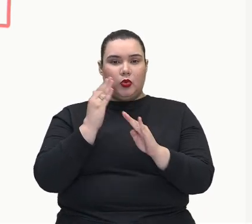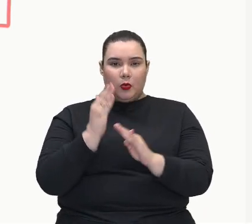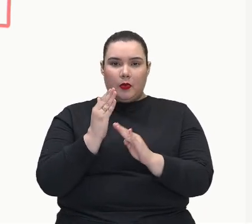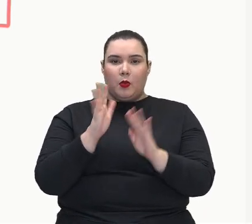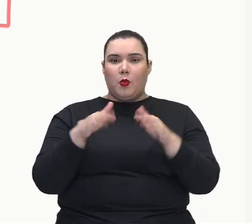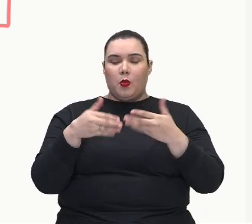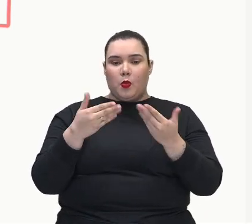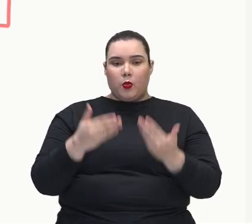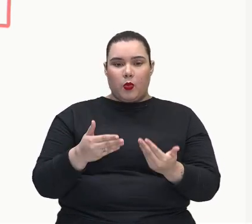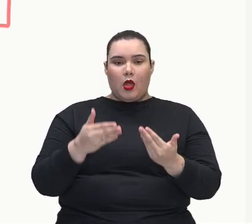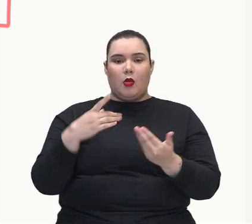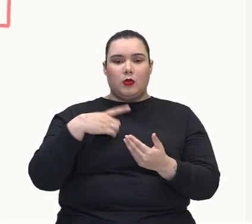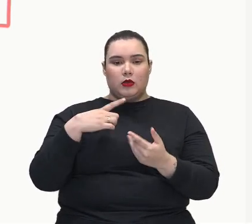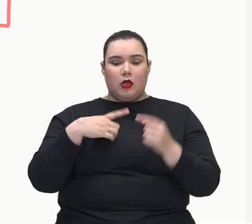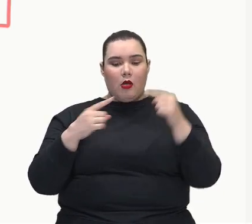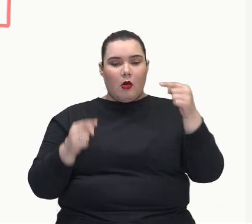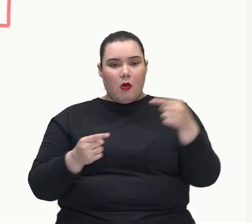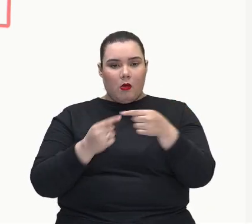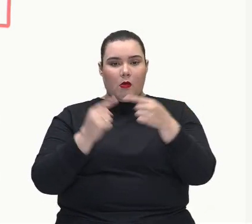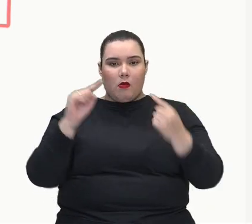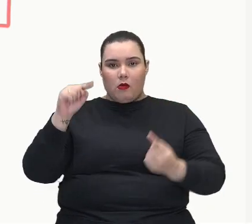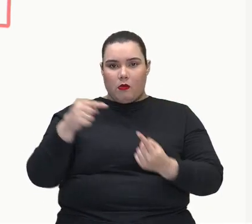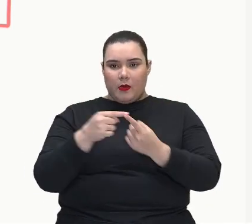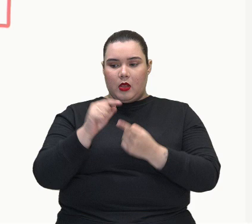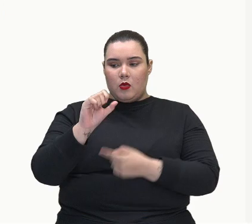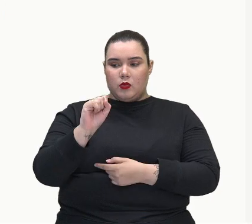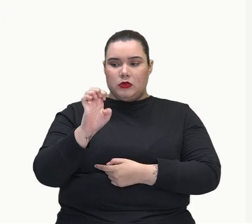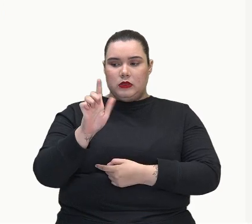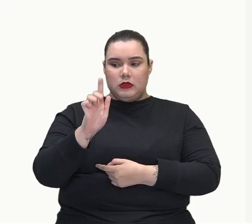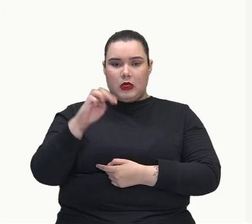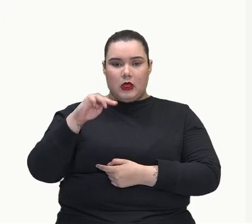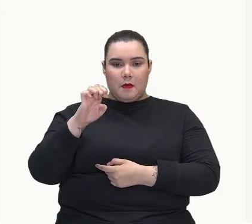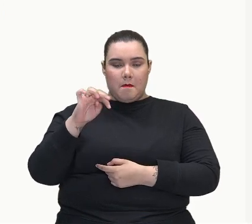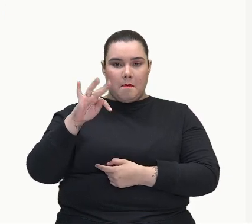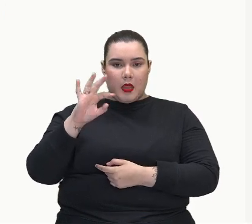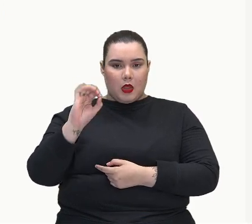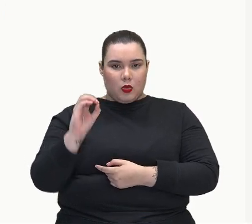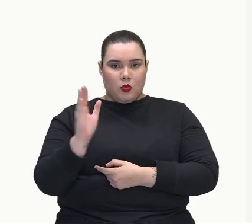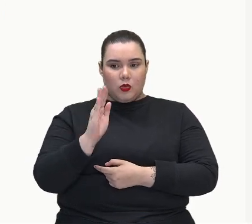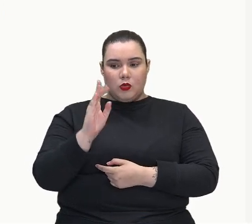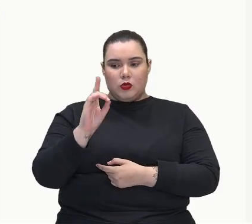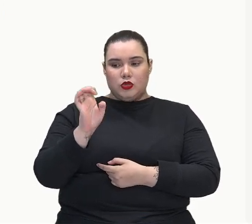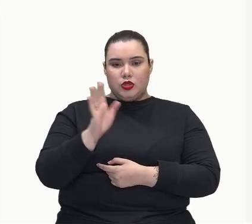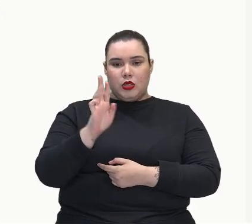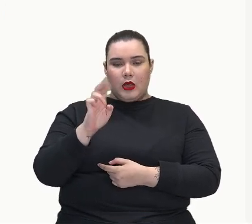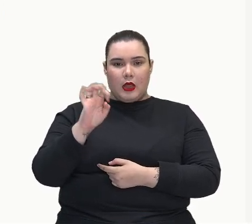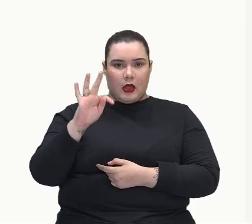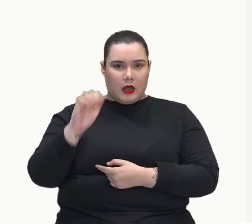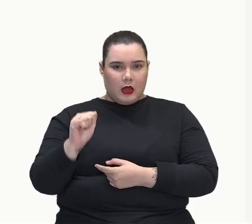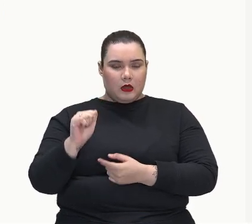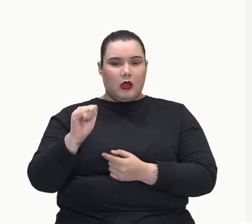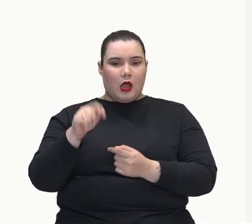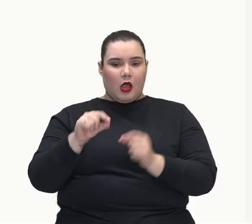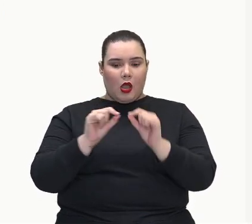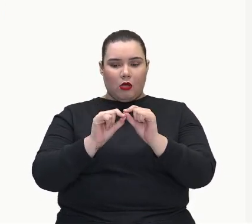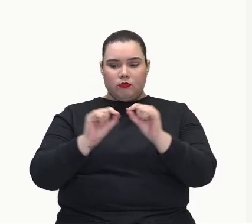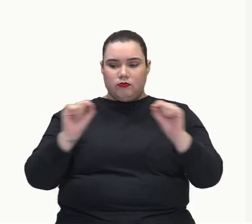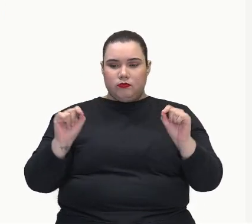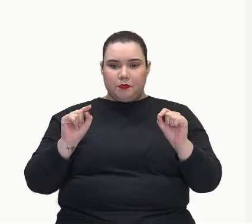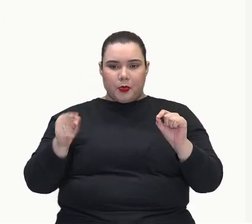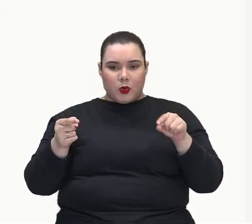qual a razão entre os segmentos que a gente vai usar na hora de distribuir